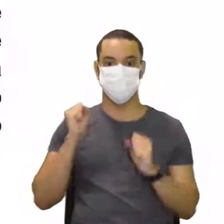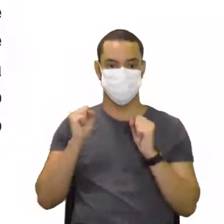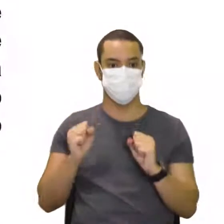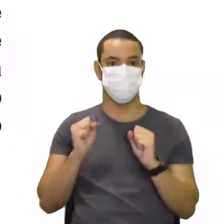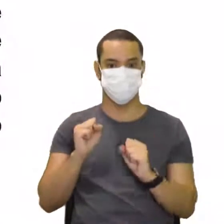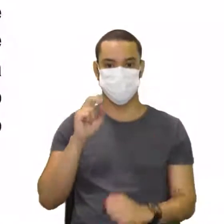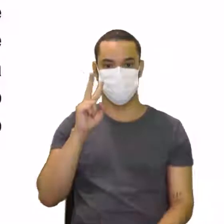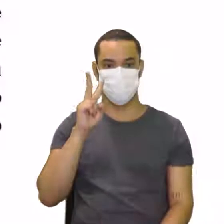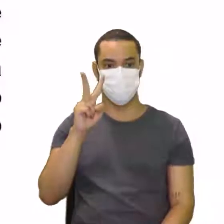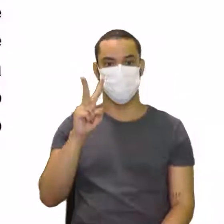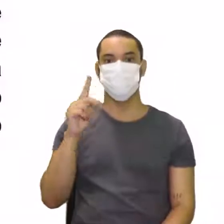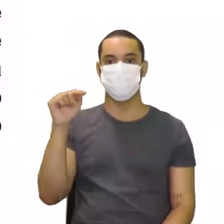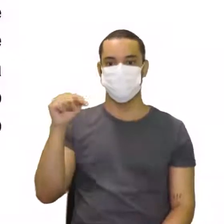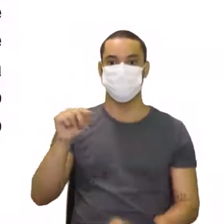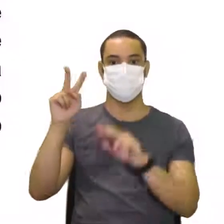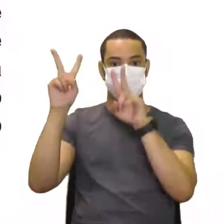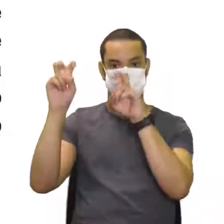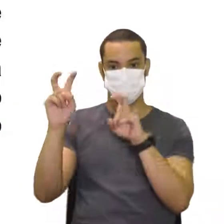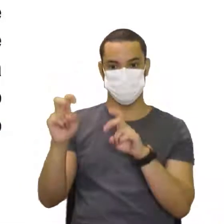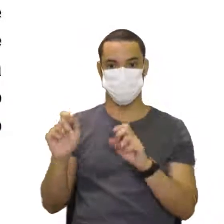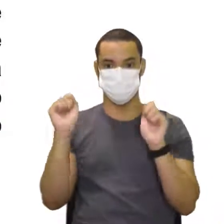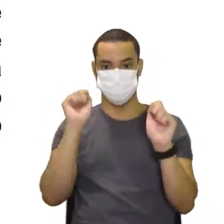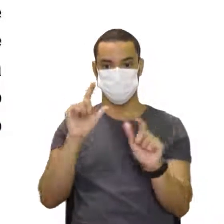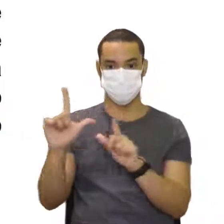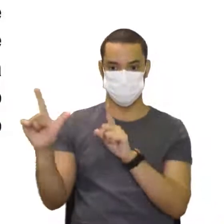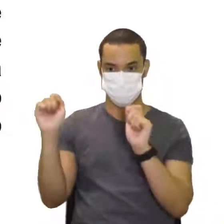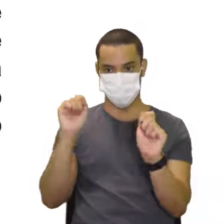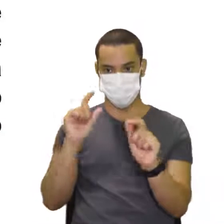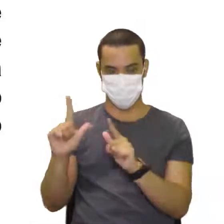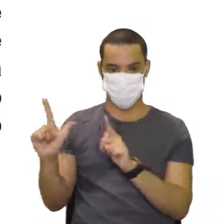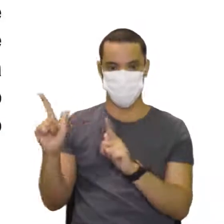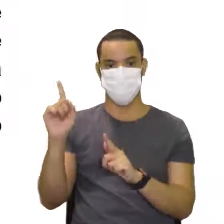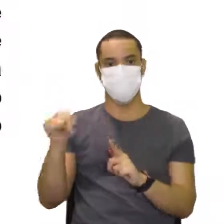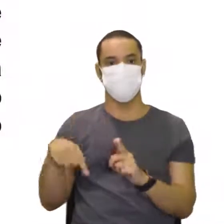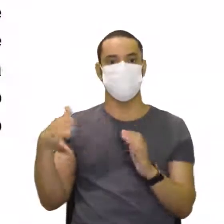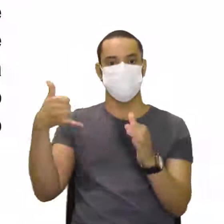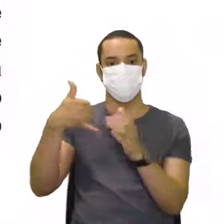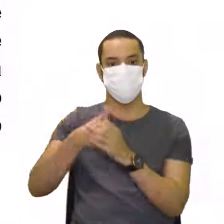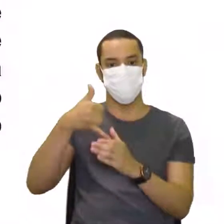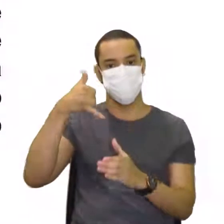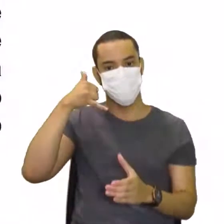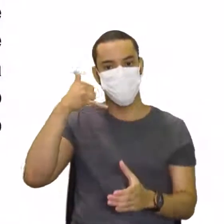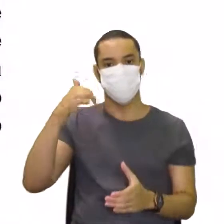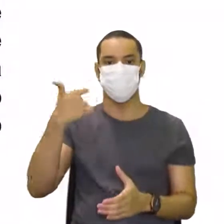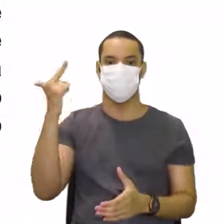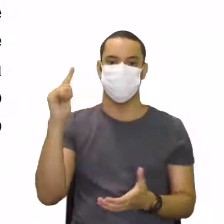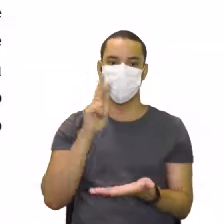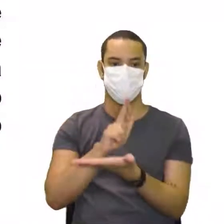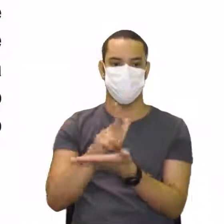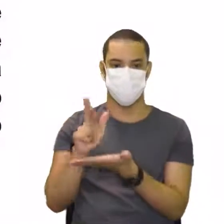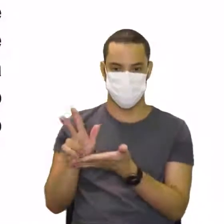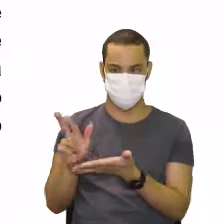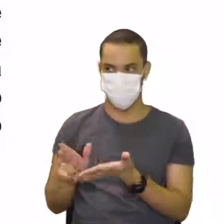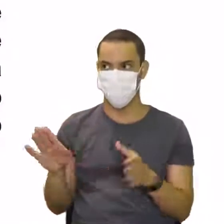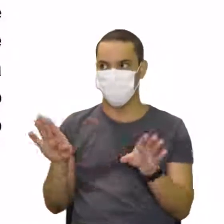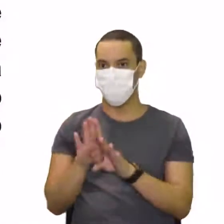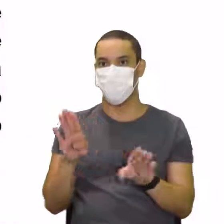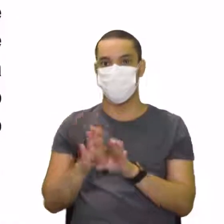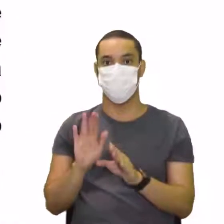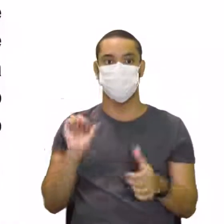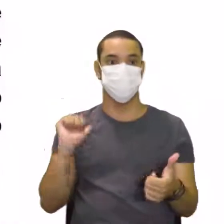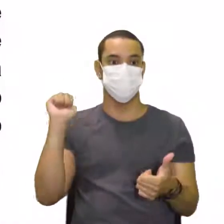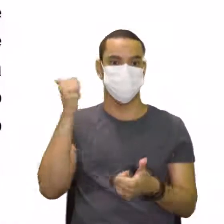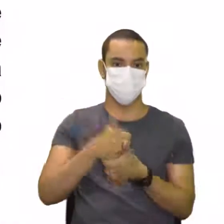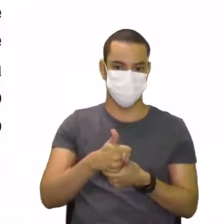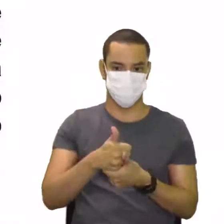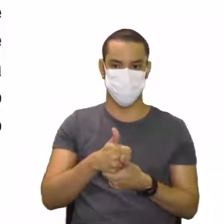de assunto aqui dos próximos slides, que são os telefones e outros meios de comunicação que foram aí substitutos